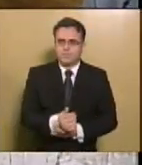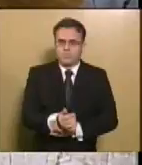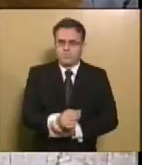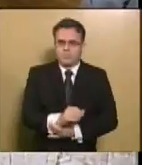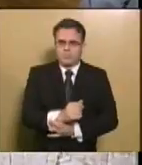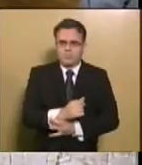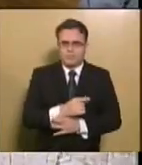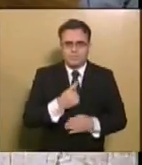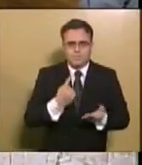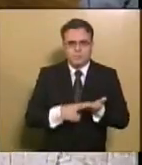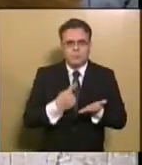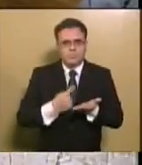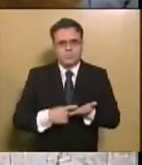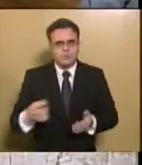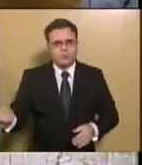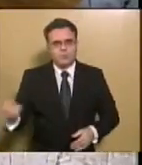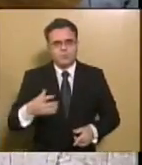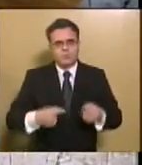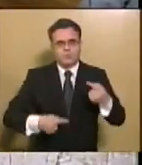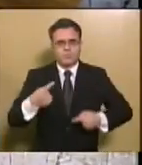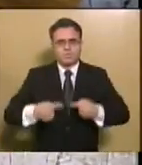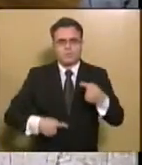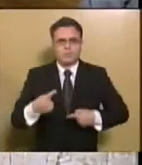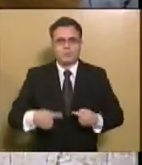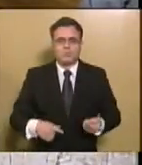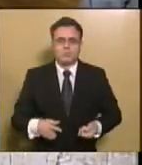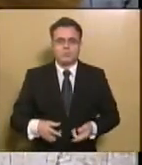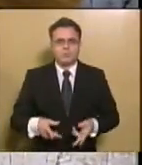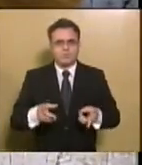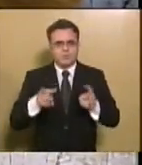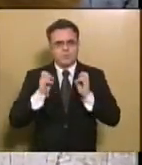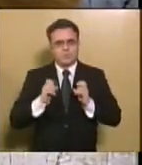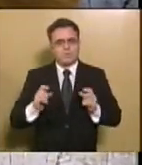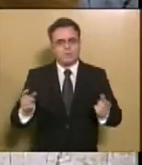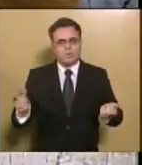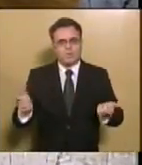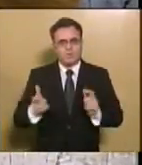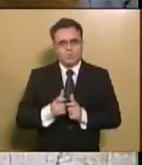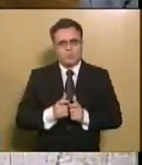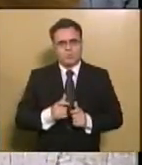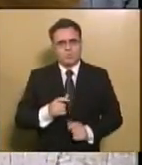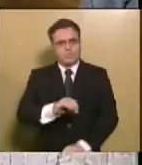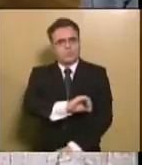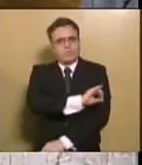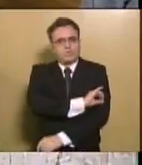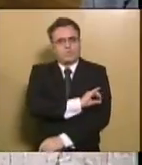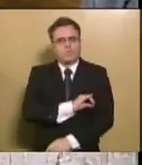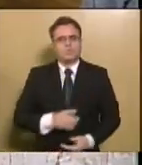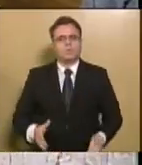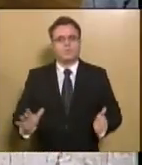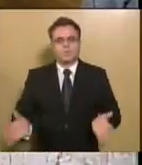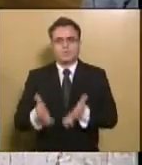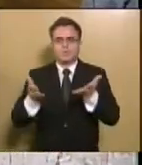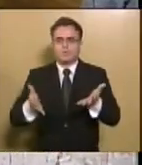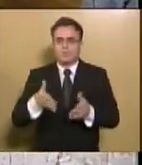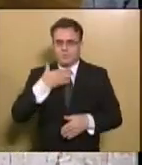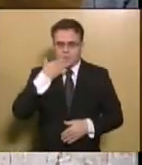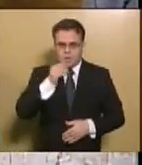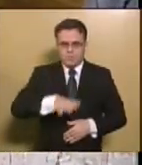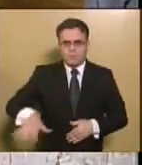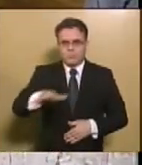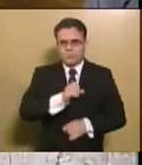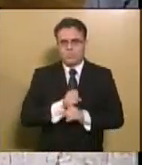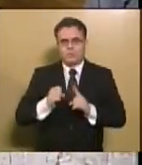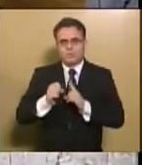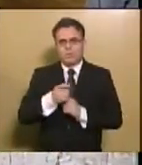para promover nova política pública, objetivando diminuir o analfabetismo em nosso estado e favorecer a melhoria das condições